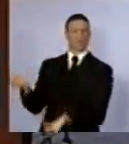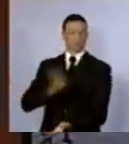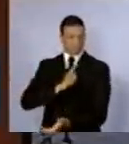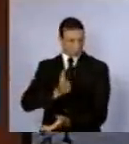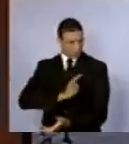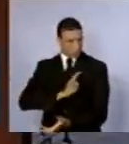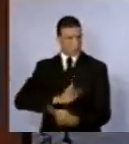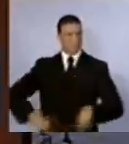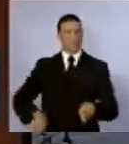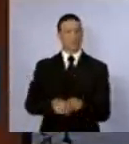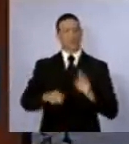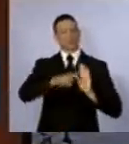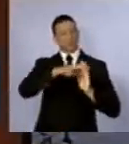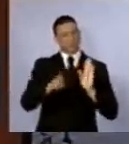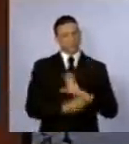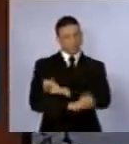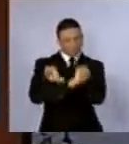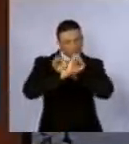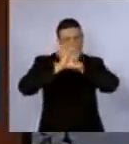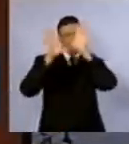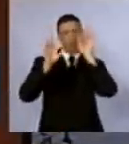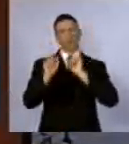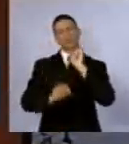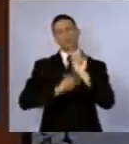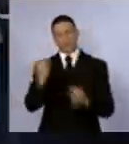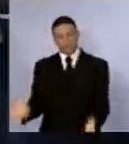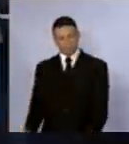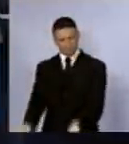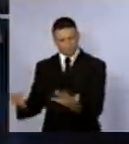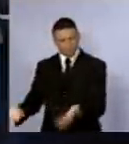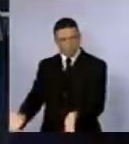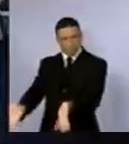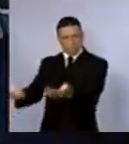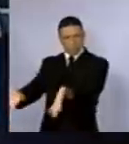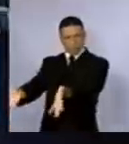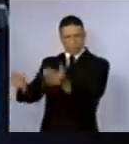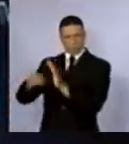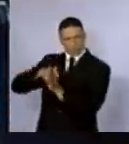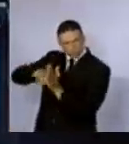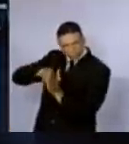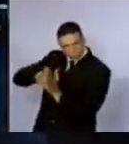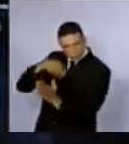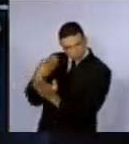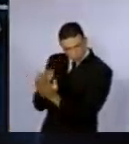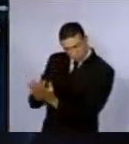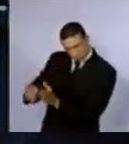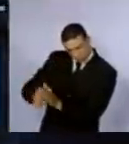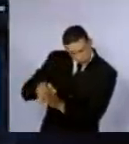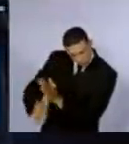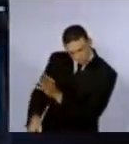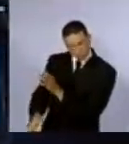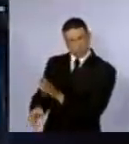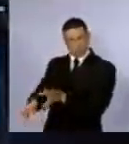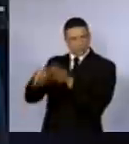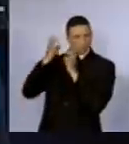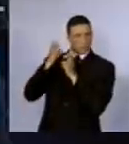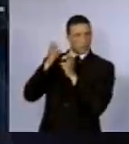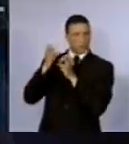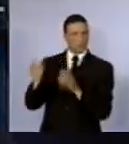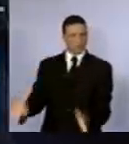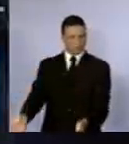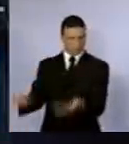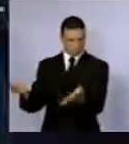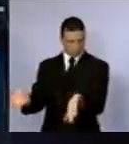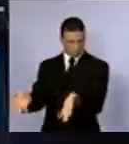Tem também diretrizes claras para se fazer para o fomento, né, de pesquisas e continuidade de estudos sobre o assunto, né?